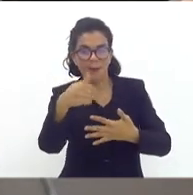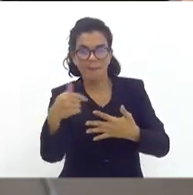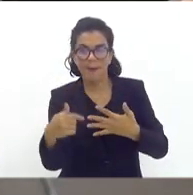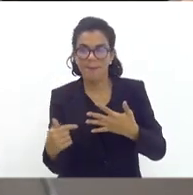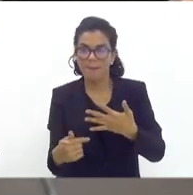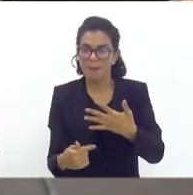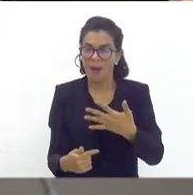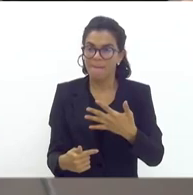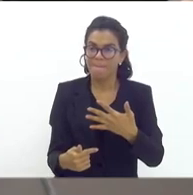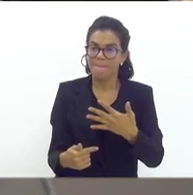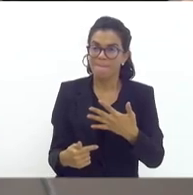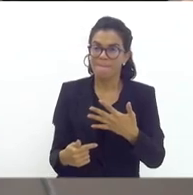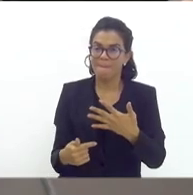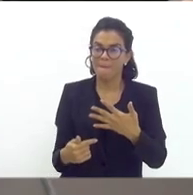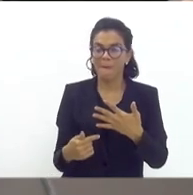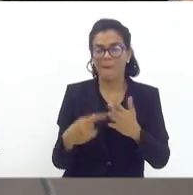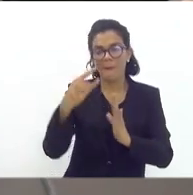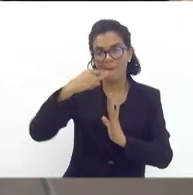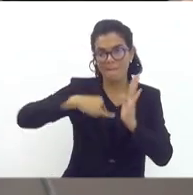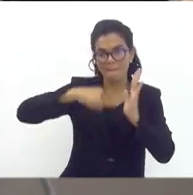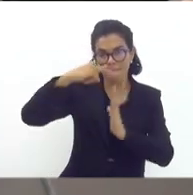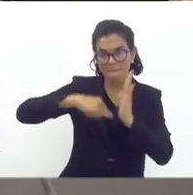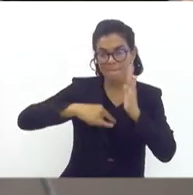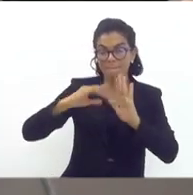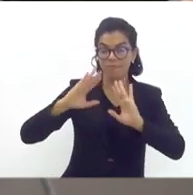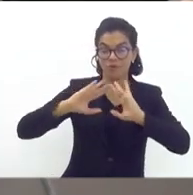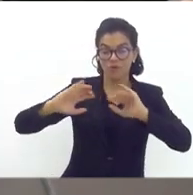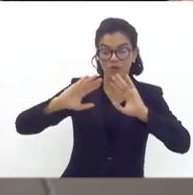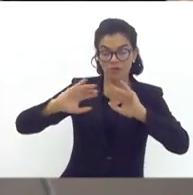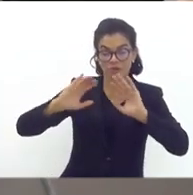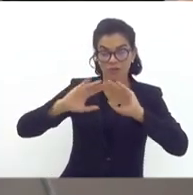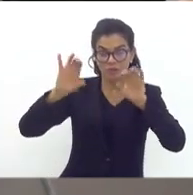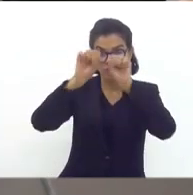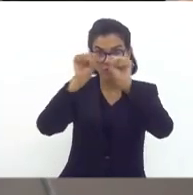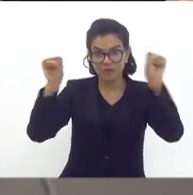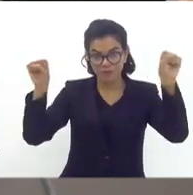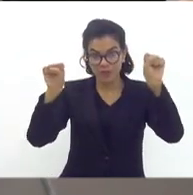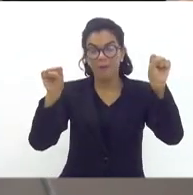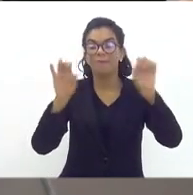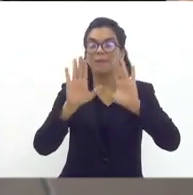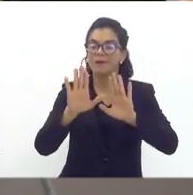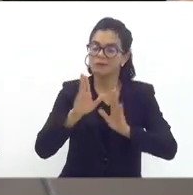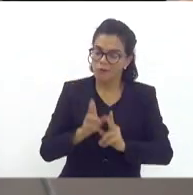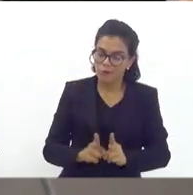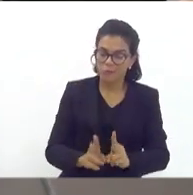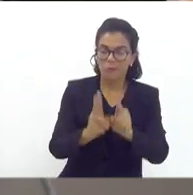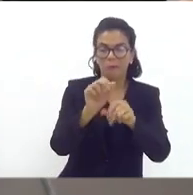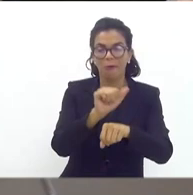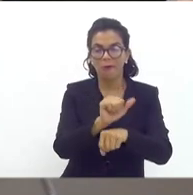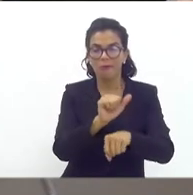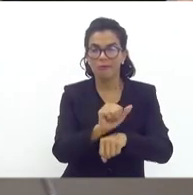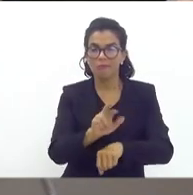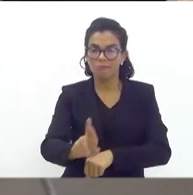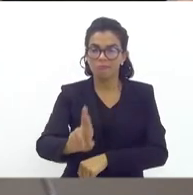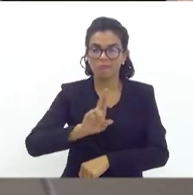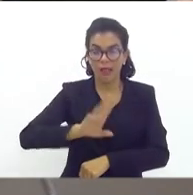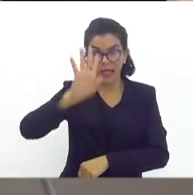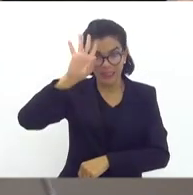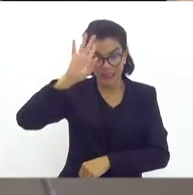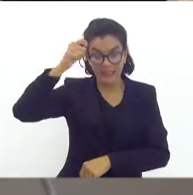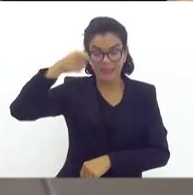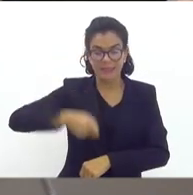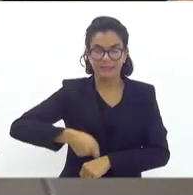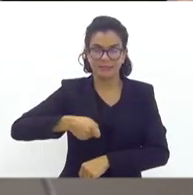diversos documentos solicitados pela Auditoria do tribunal e ainda aguardamos ainda o pronunciamento oficial do Tribunal de